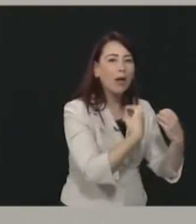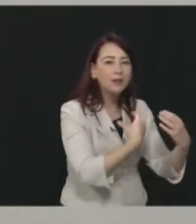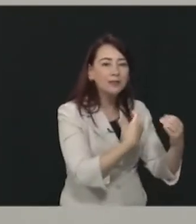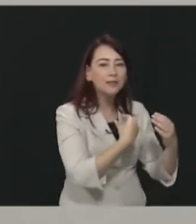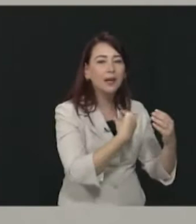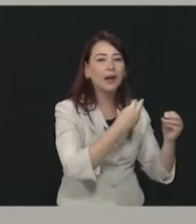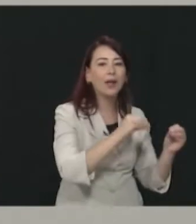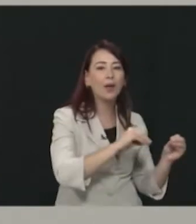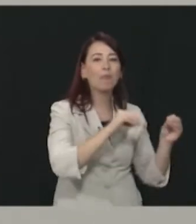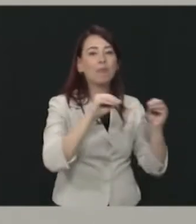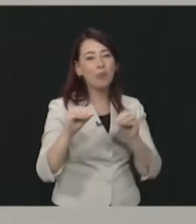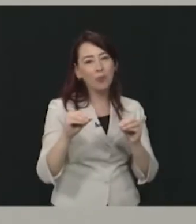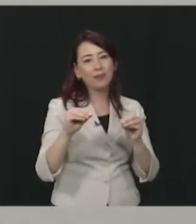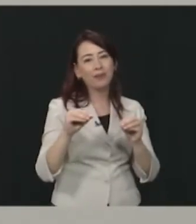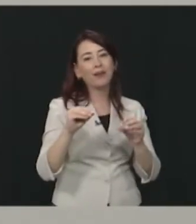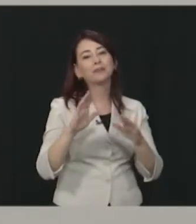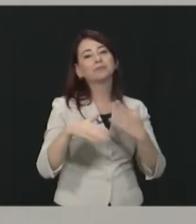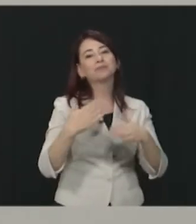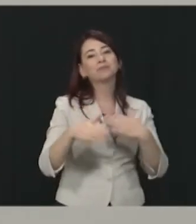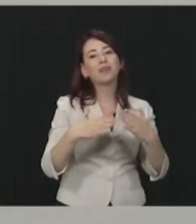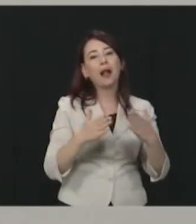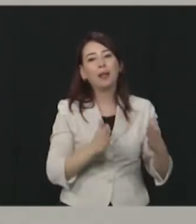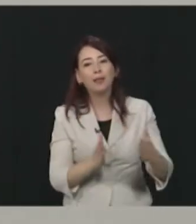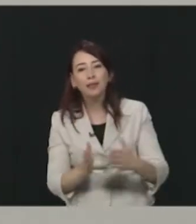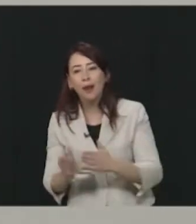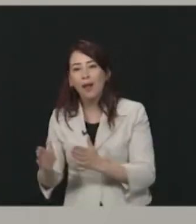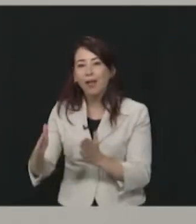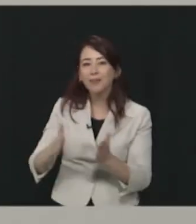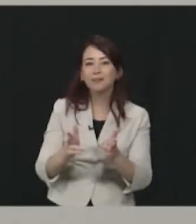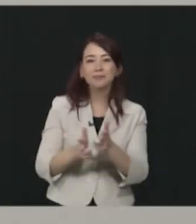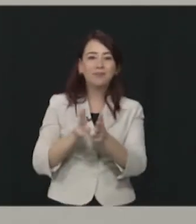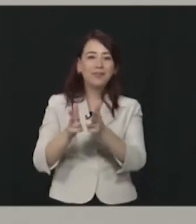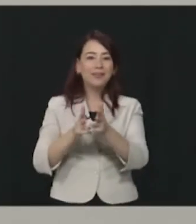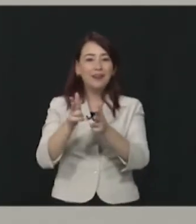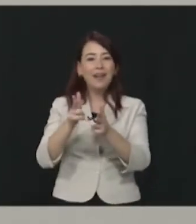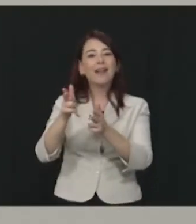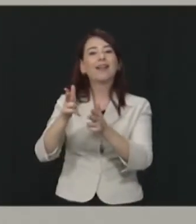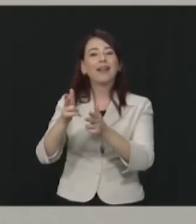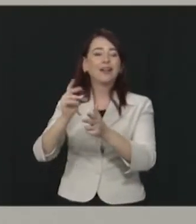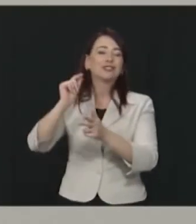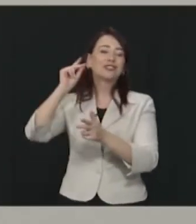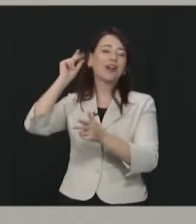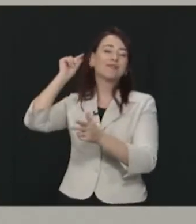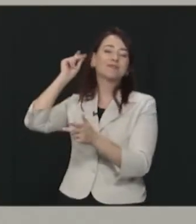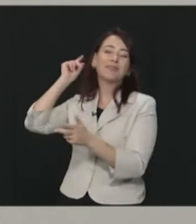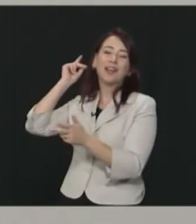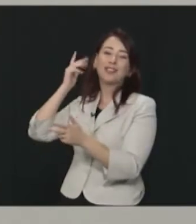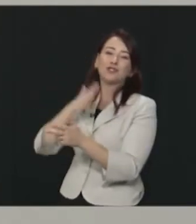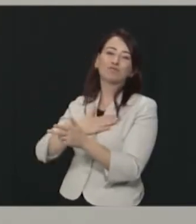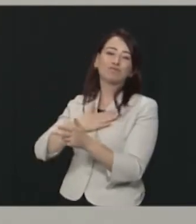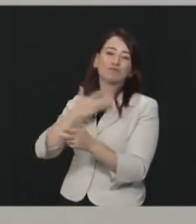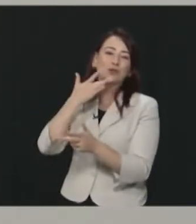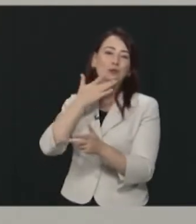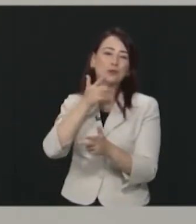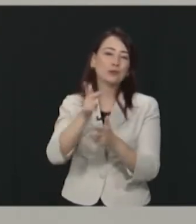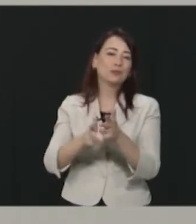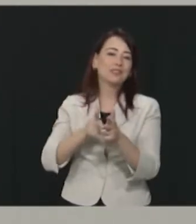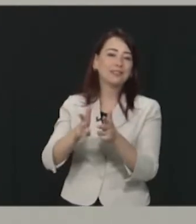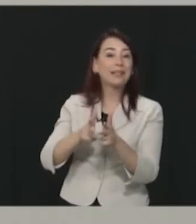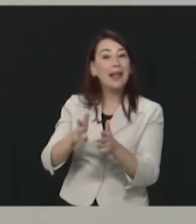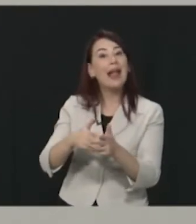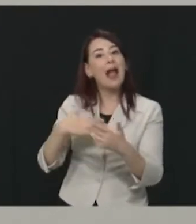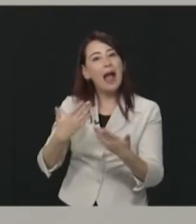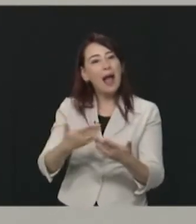eu seguindo a linha do trem, né, que era uma viagem muito gostosa antigamente, né? Ia costurando. Eu ia aprendendo